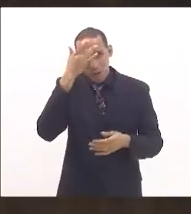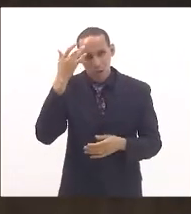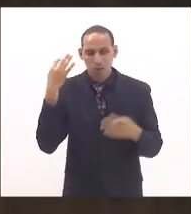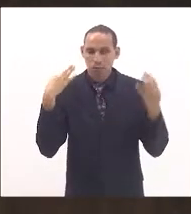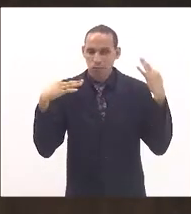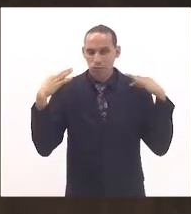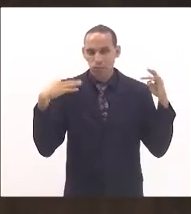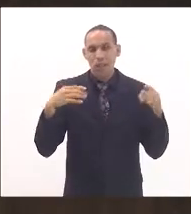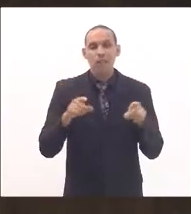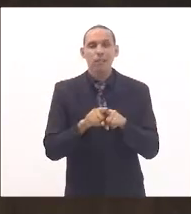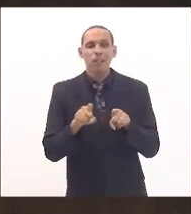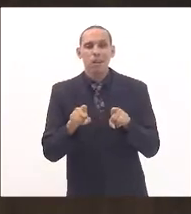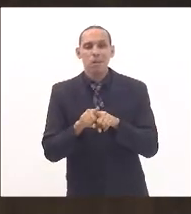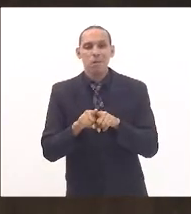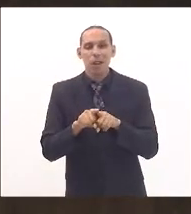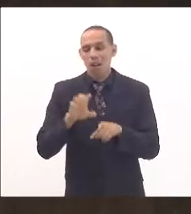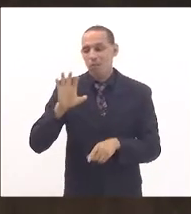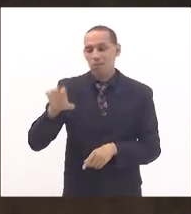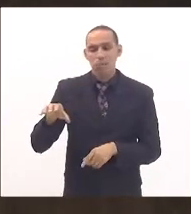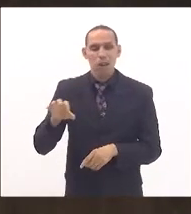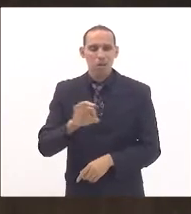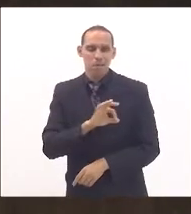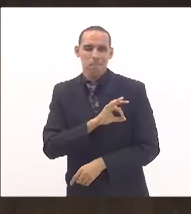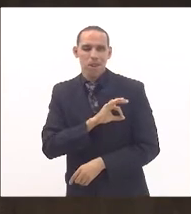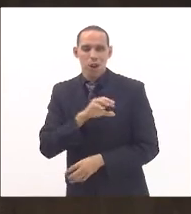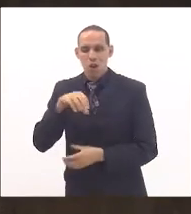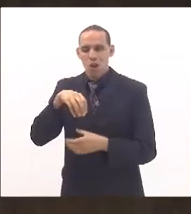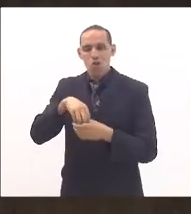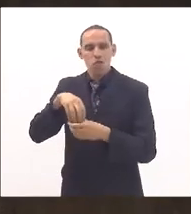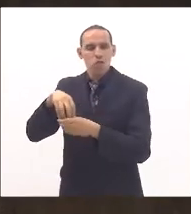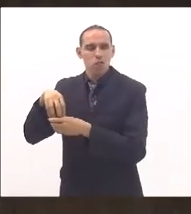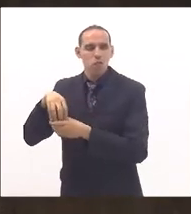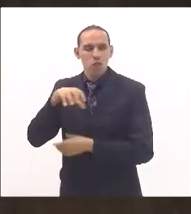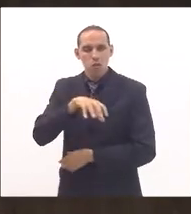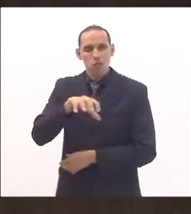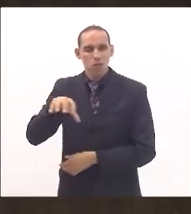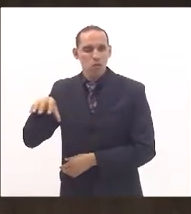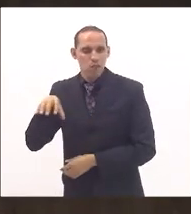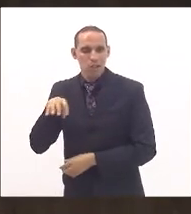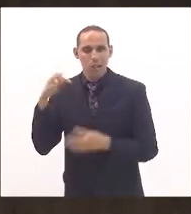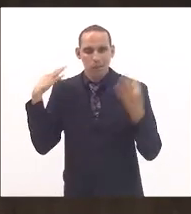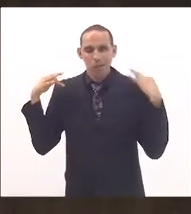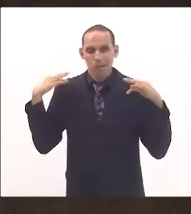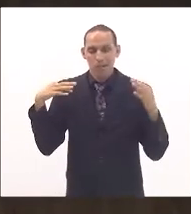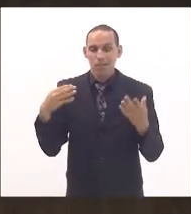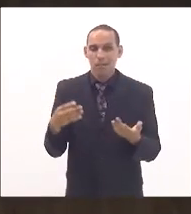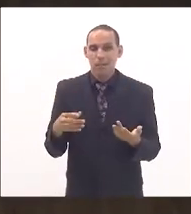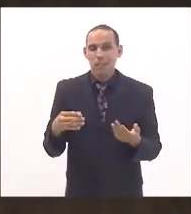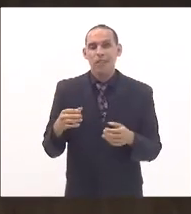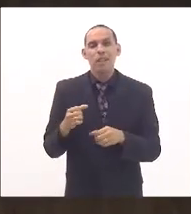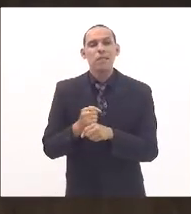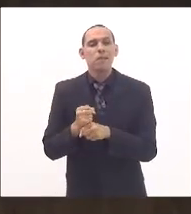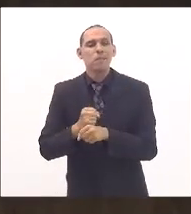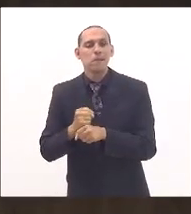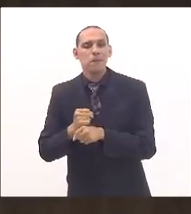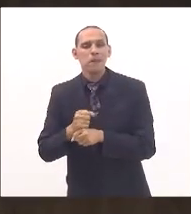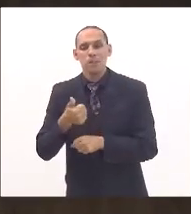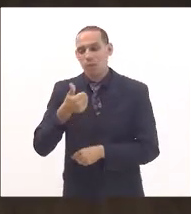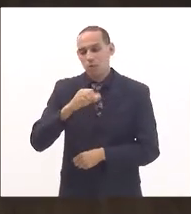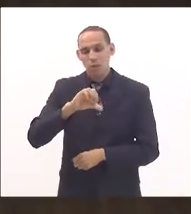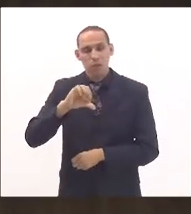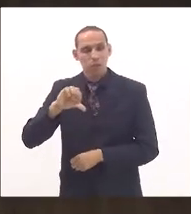mesmo através das delegacias inseridas em áreas turísticas. Lembrando que a DEAT existe desde